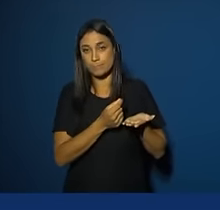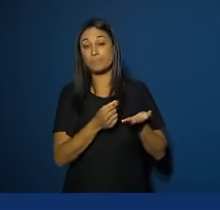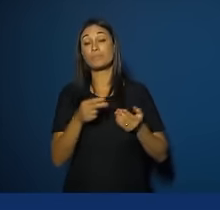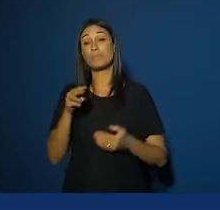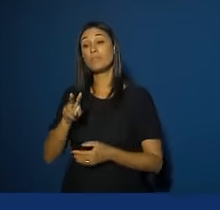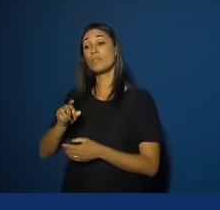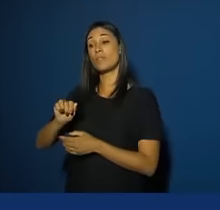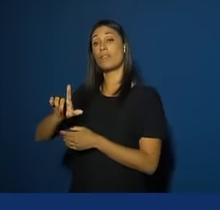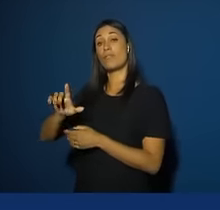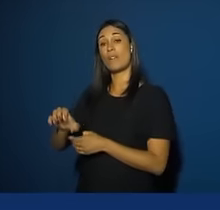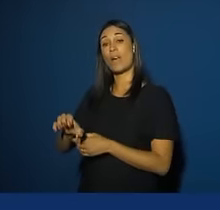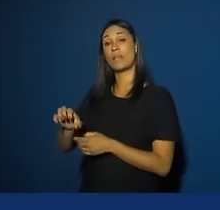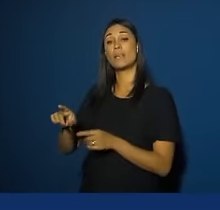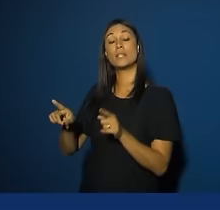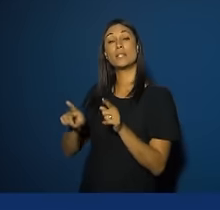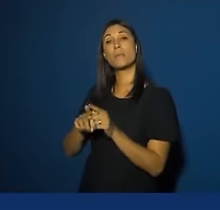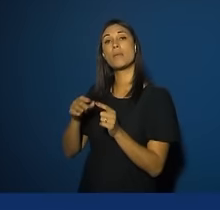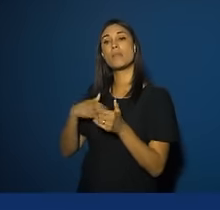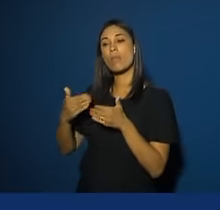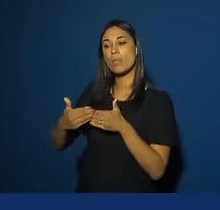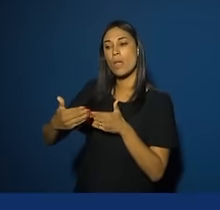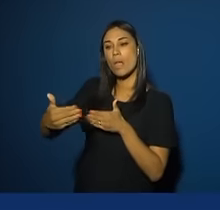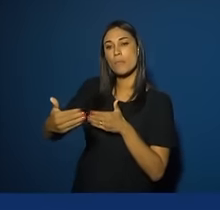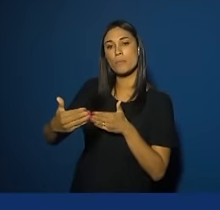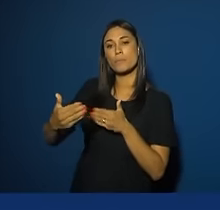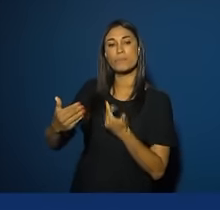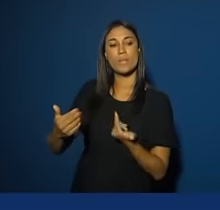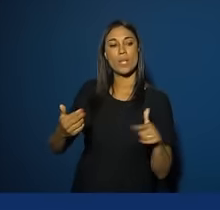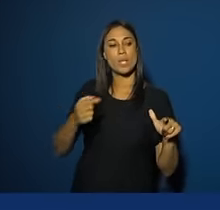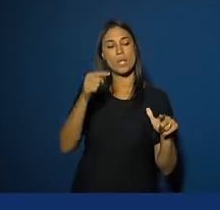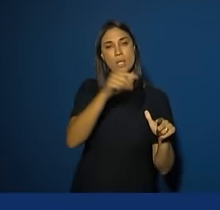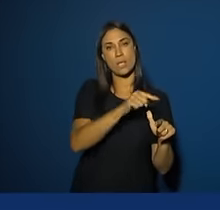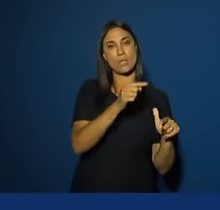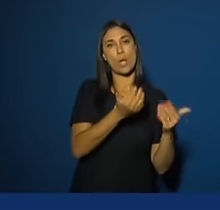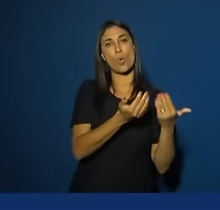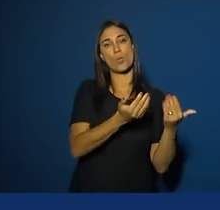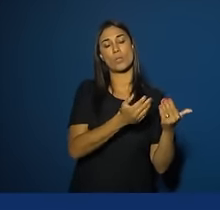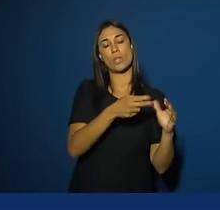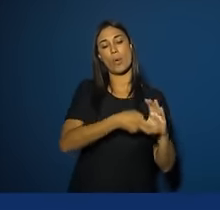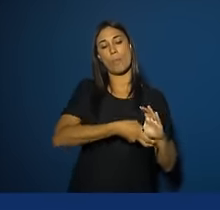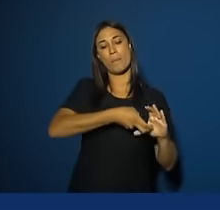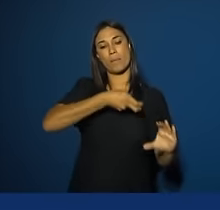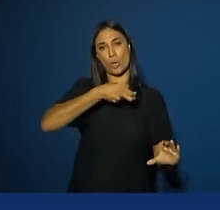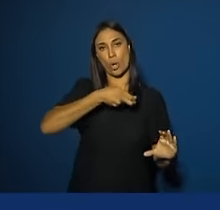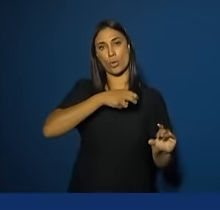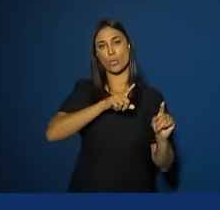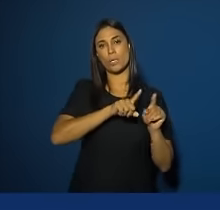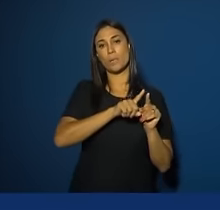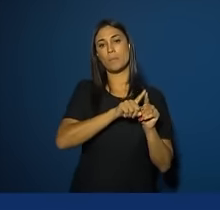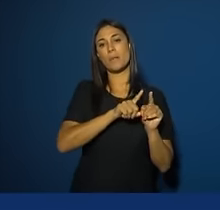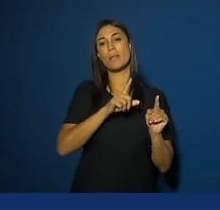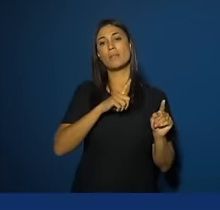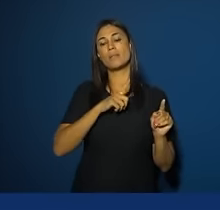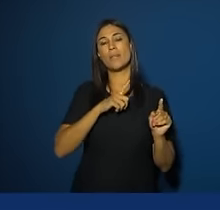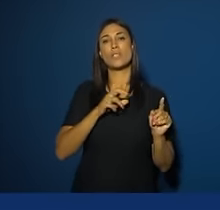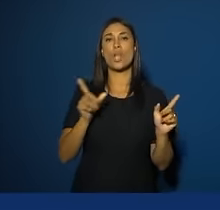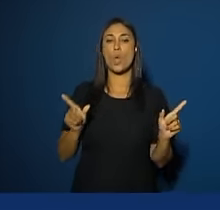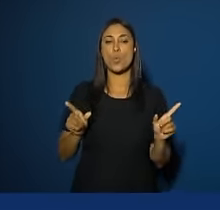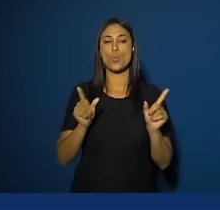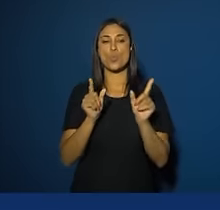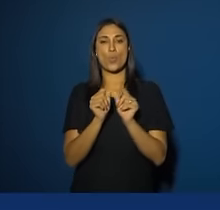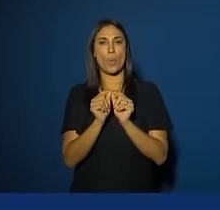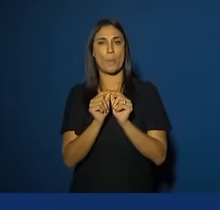Vale, você tem um medo para onde vai o minério no longo prazo em função do cenário de China, e na Petro tem algum medo em relação ao petróleo, né? Pelo fato do OPEC ter cortado demais já,